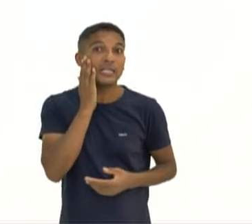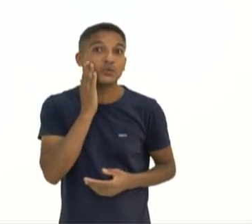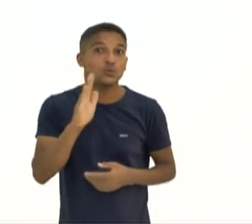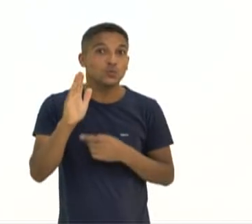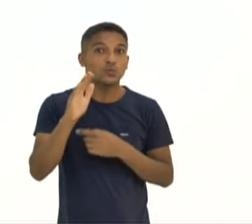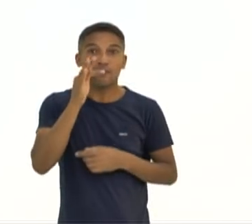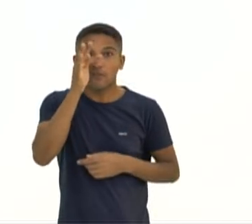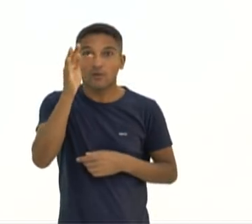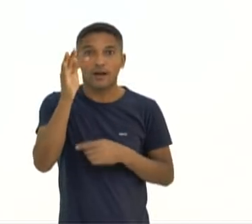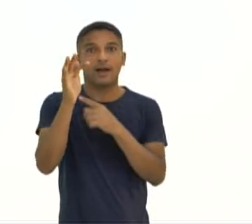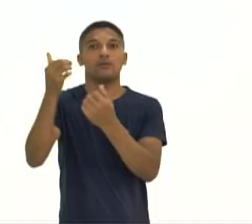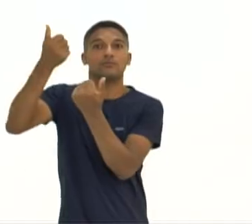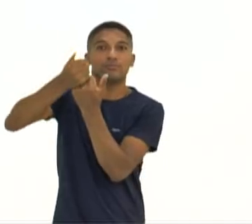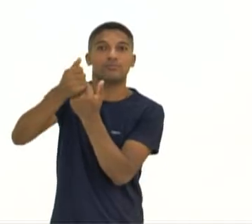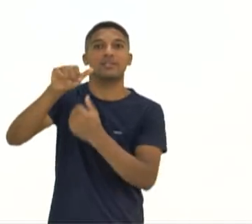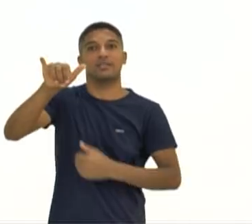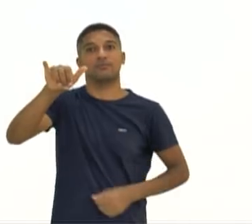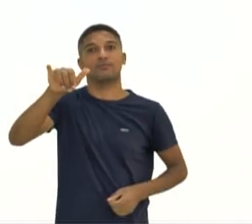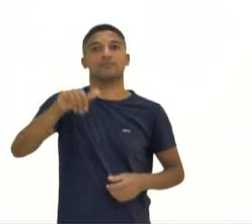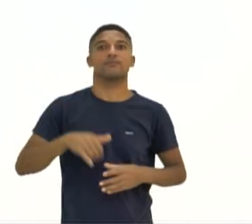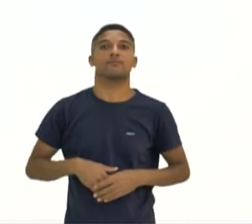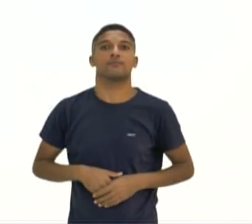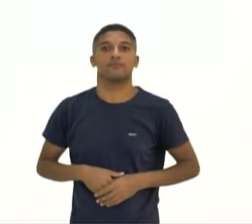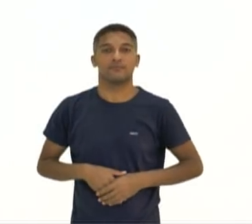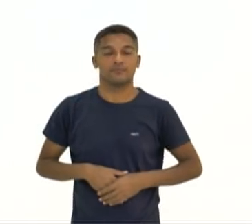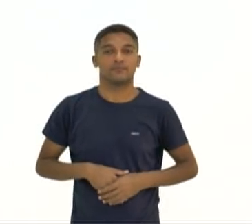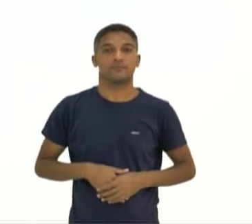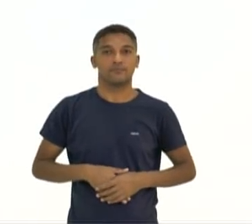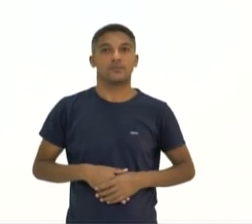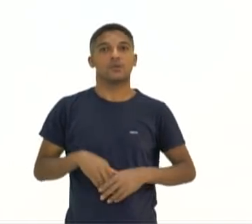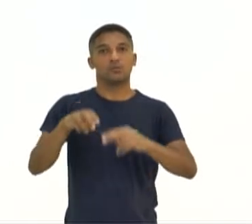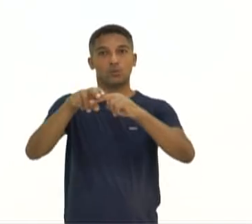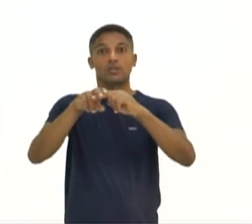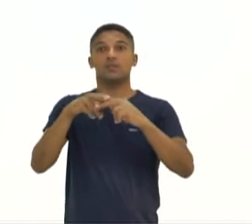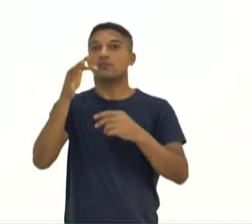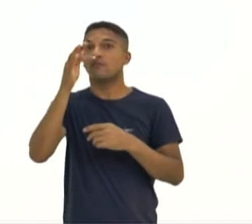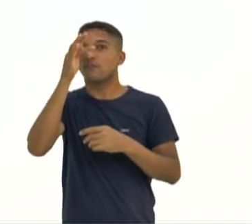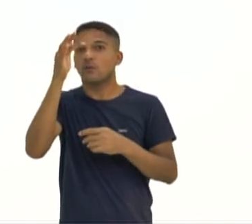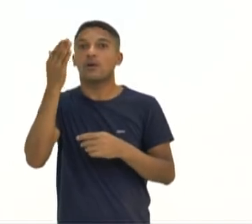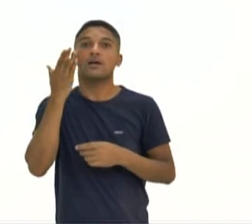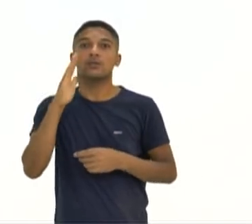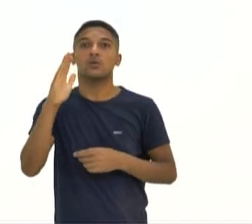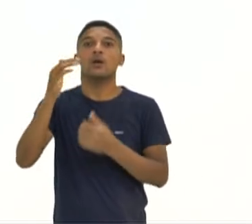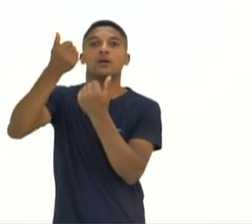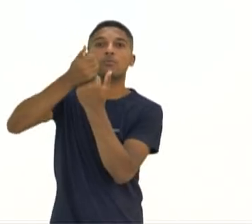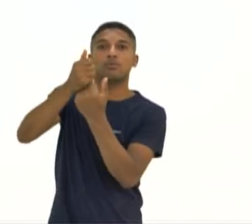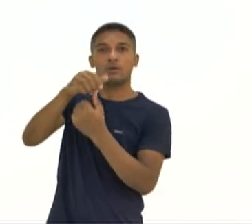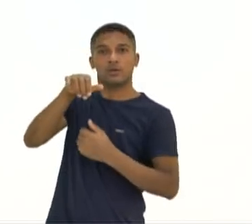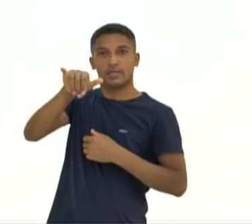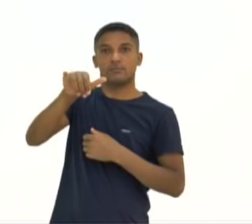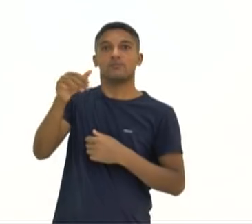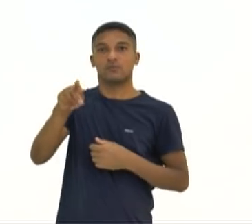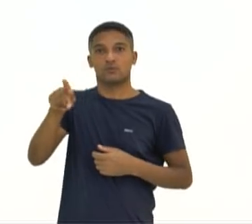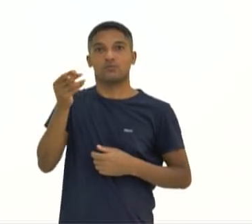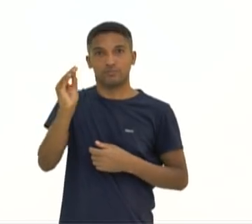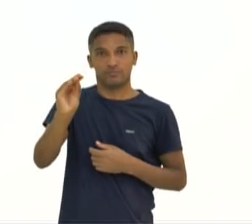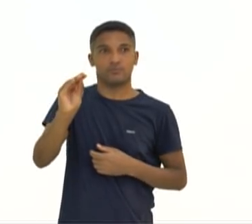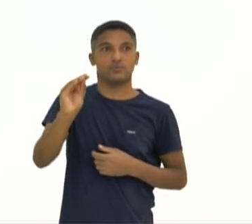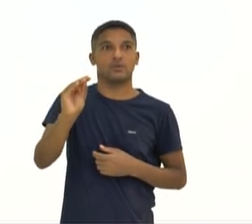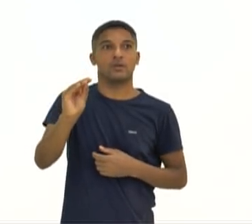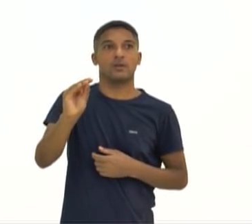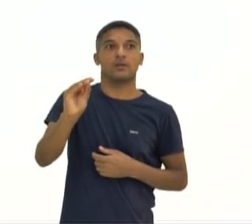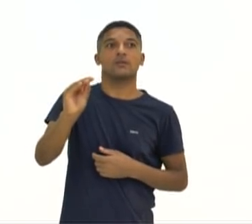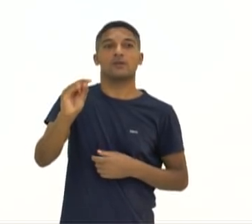Y. Então, no lugar da flor azul, a professora colocou Y. Então, a flor vermelha mais 2